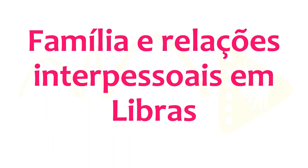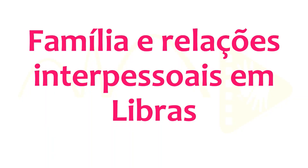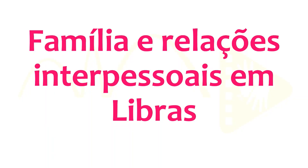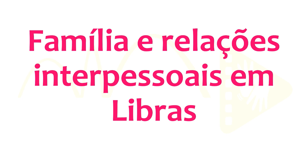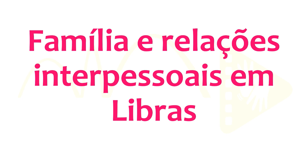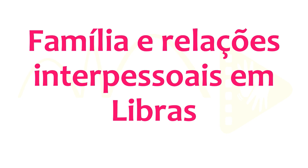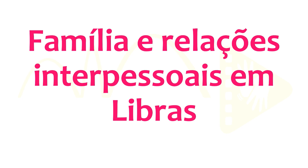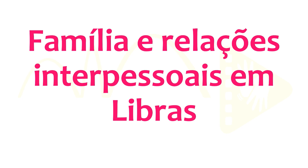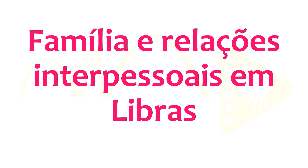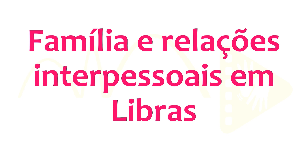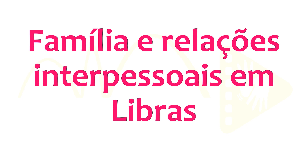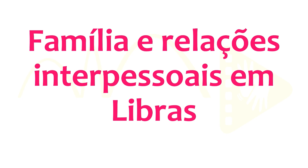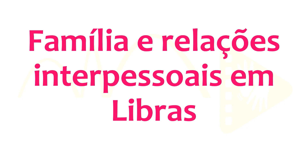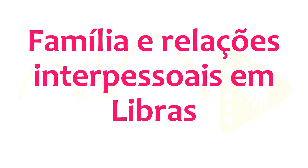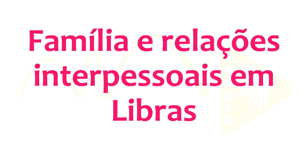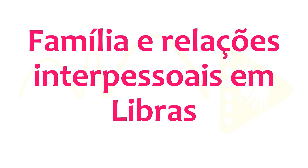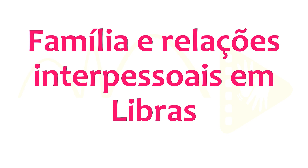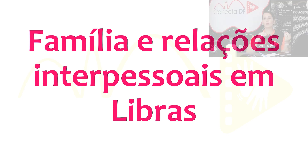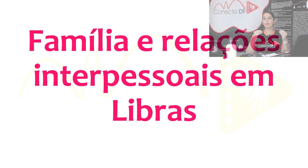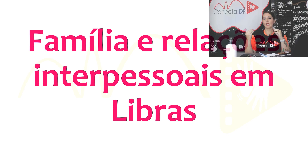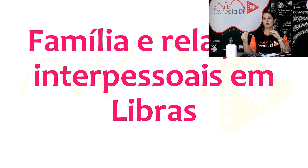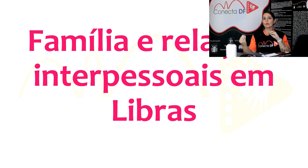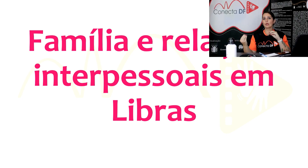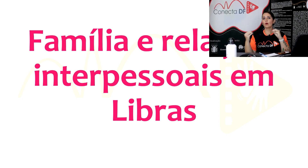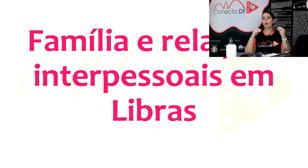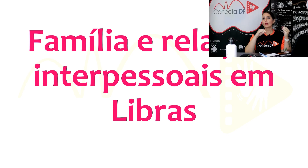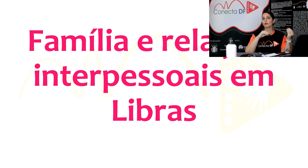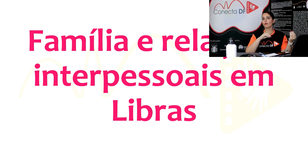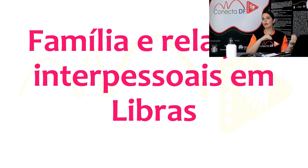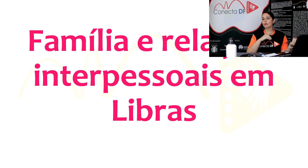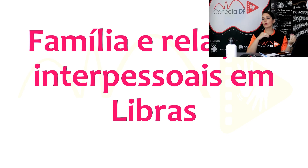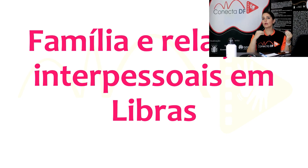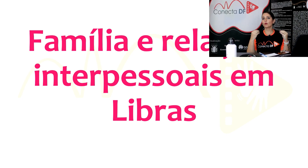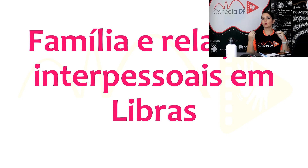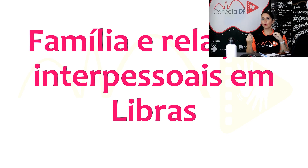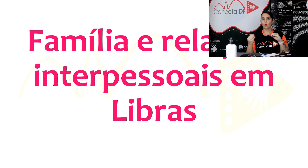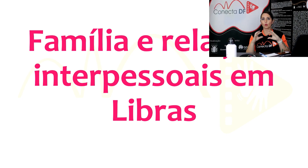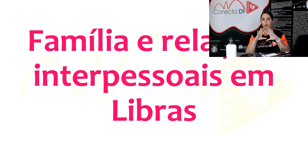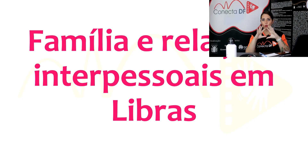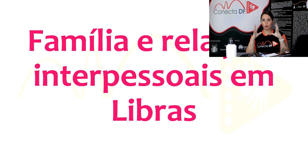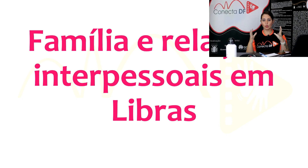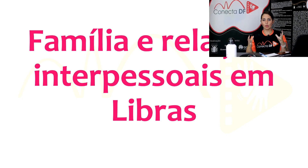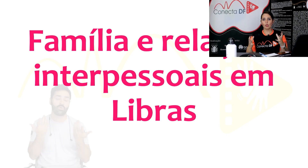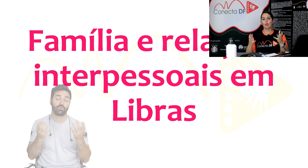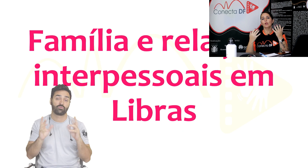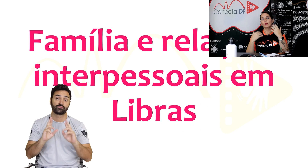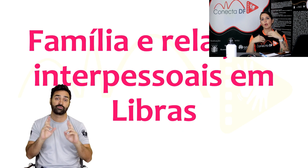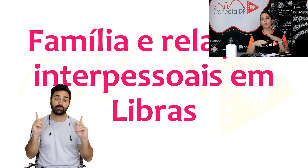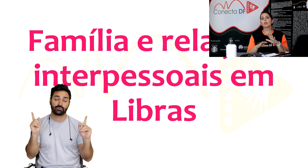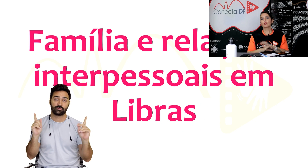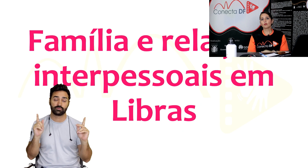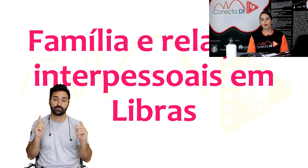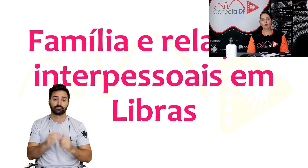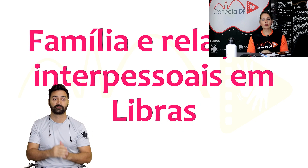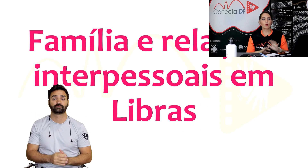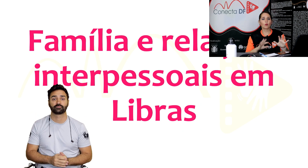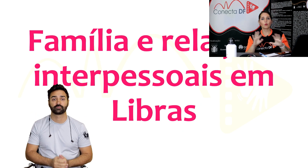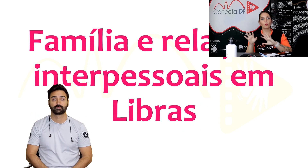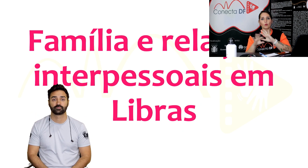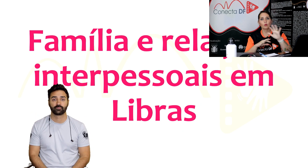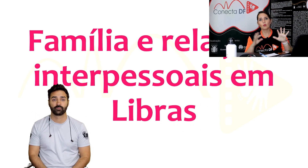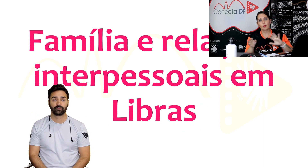vamos entender quais são esses sinais, como que eles são, o que que diferencia um do outro. Depois a gente vai